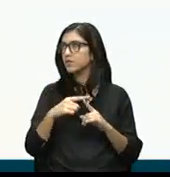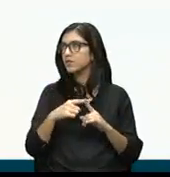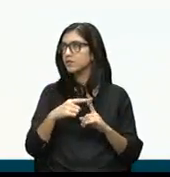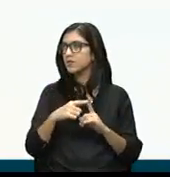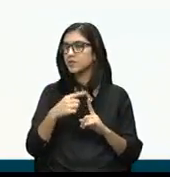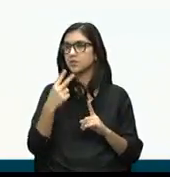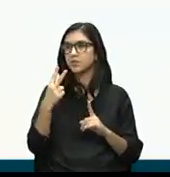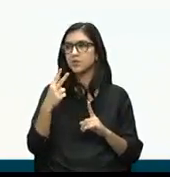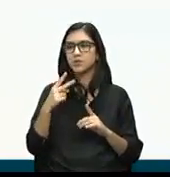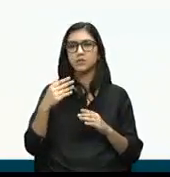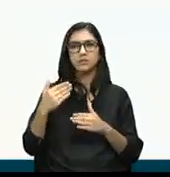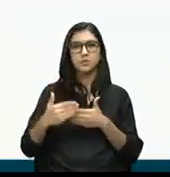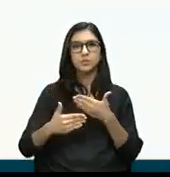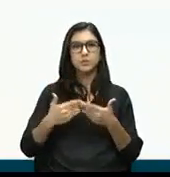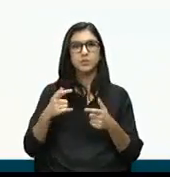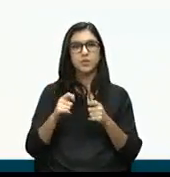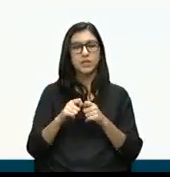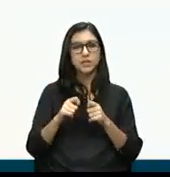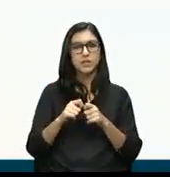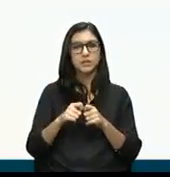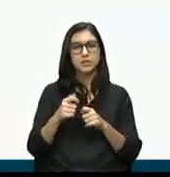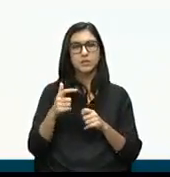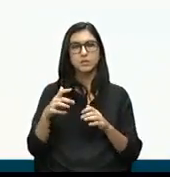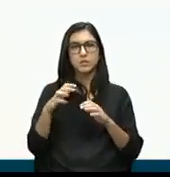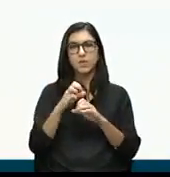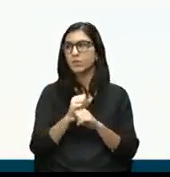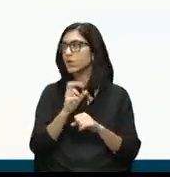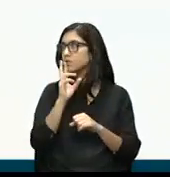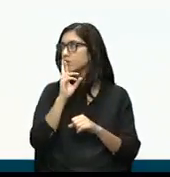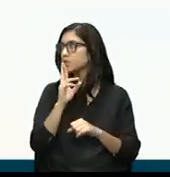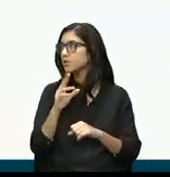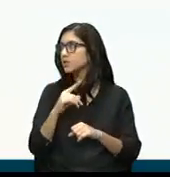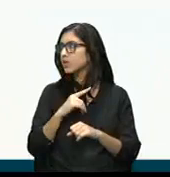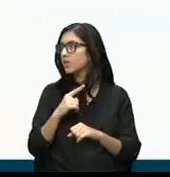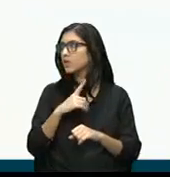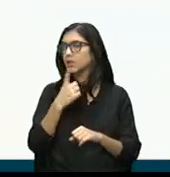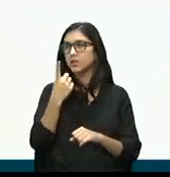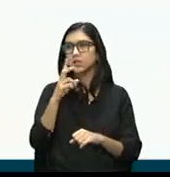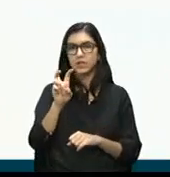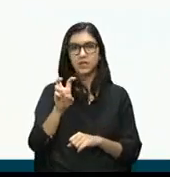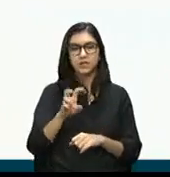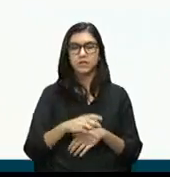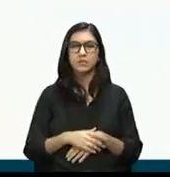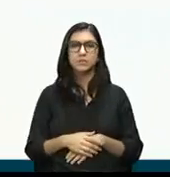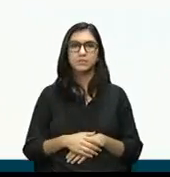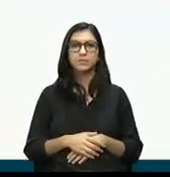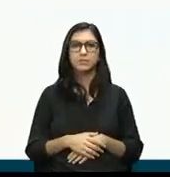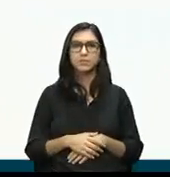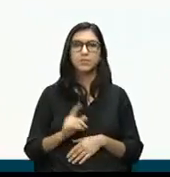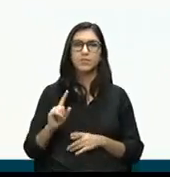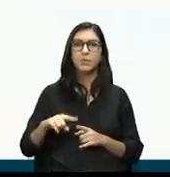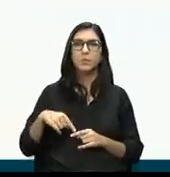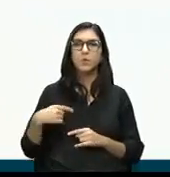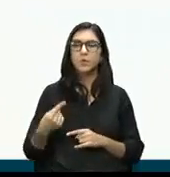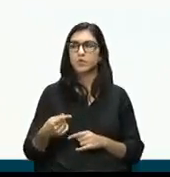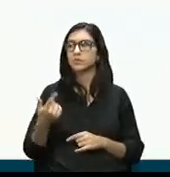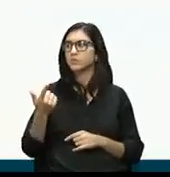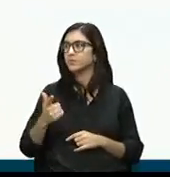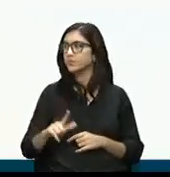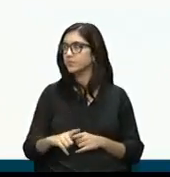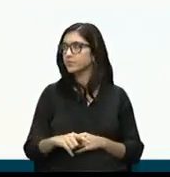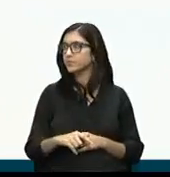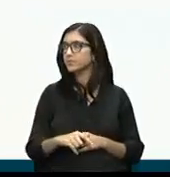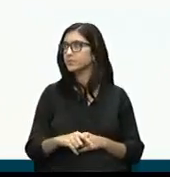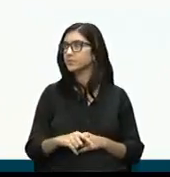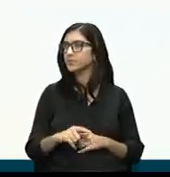1. Fazendo essa operação, somando os resultados, eu vou obter 15. E o próximo passo? Vou ter